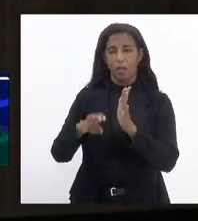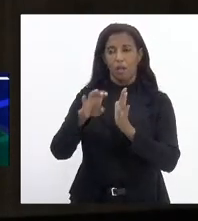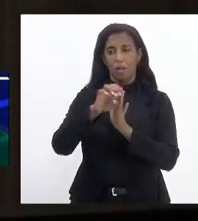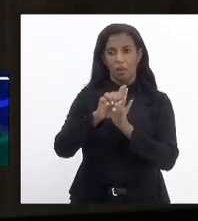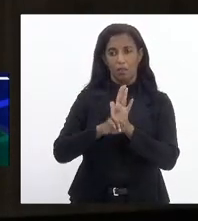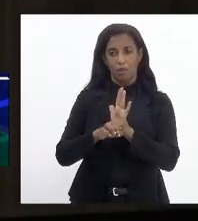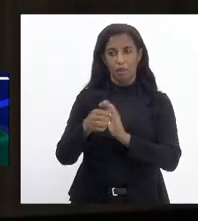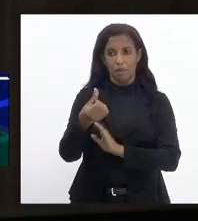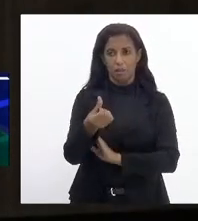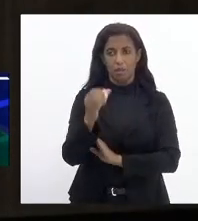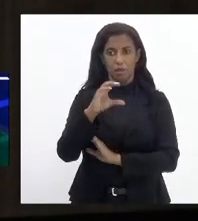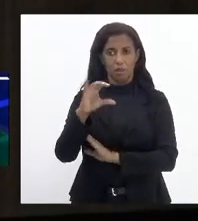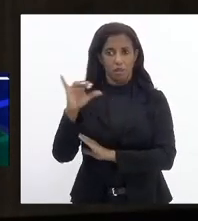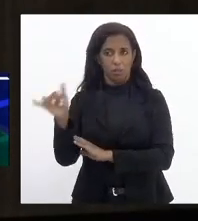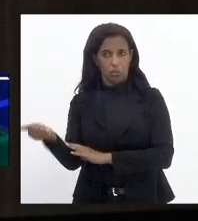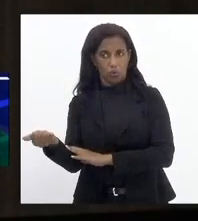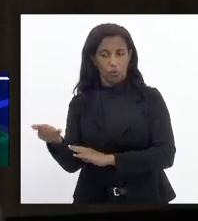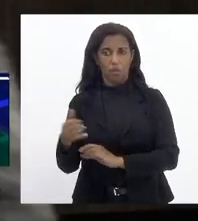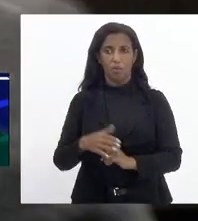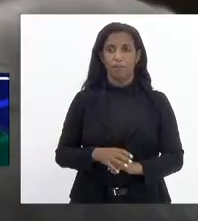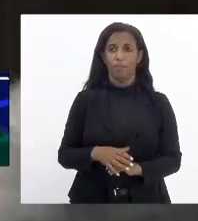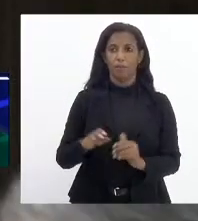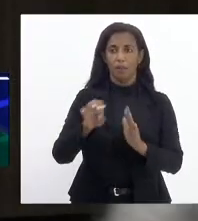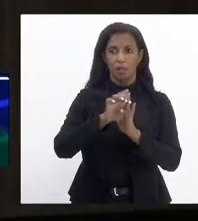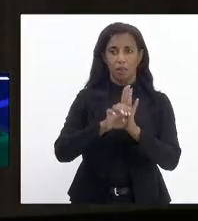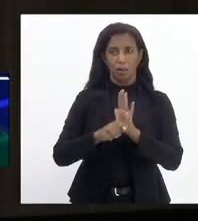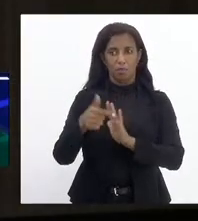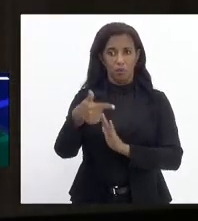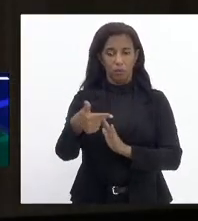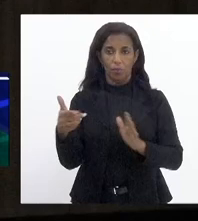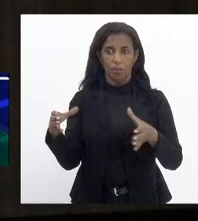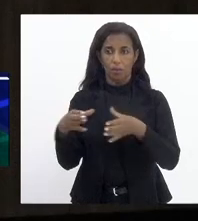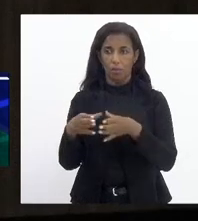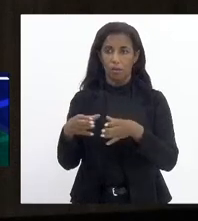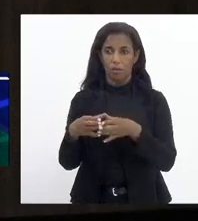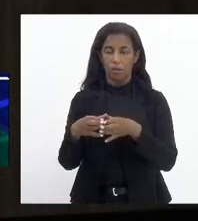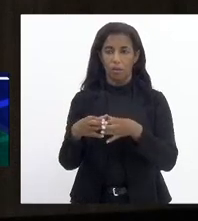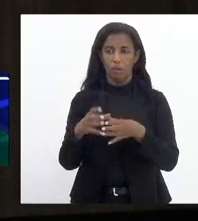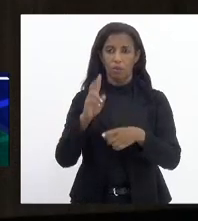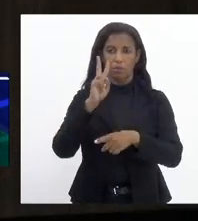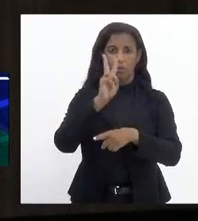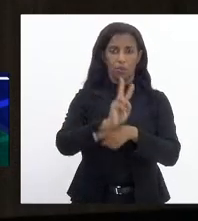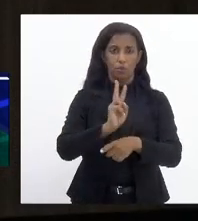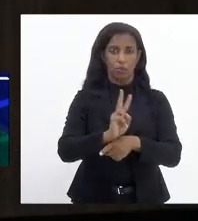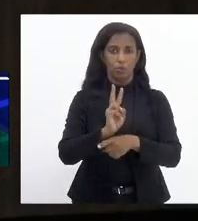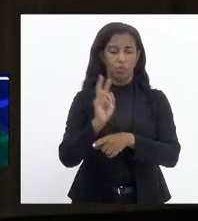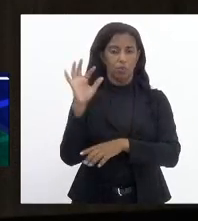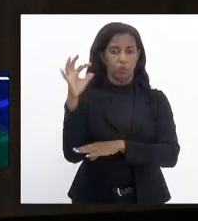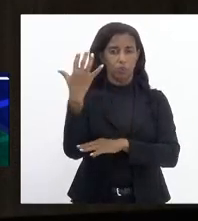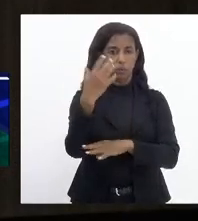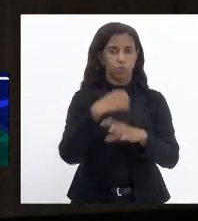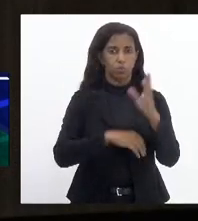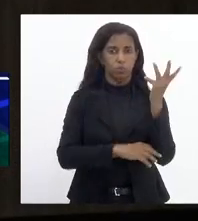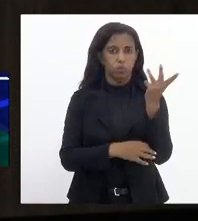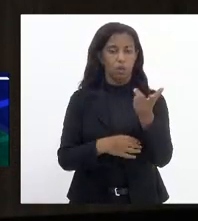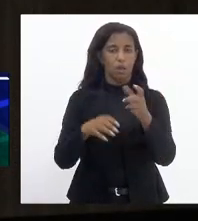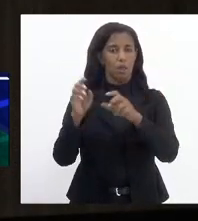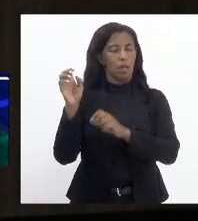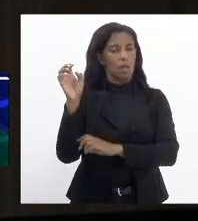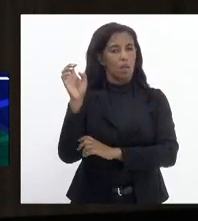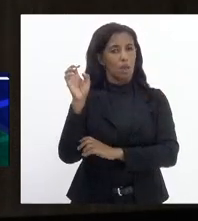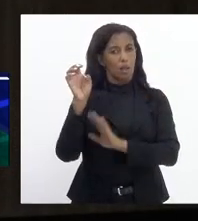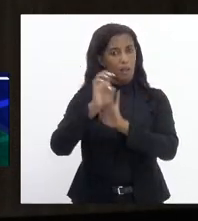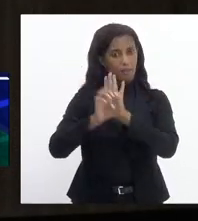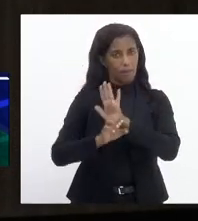pela prejudicabilidade da emenda 2 da Comissão de Defesa do Meio Ambiente, pela emenda 8 da CCJ,